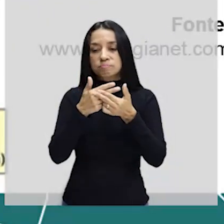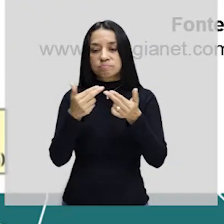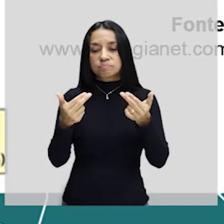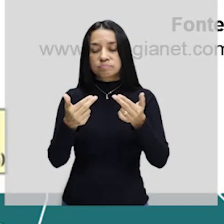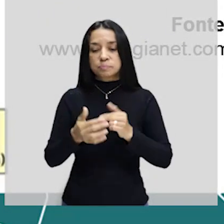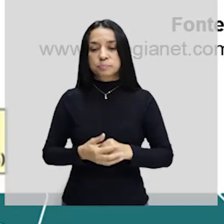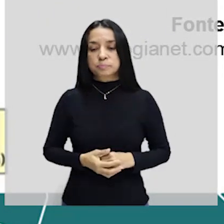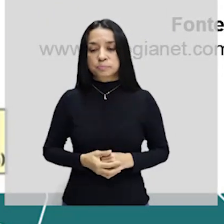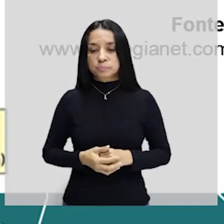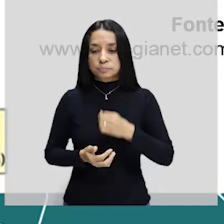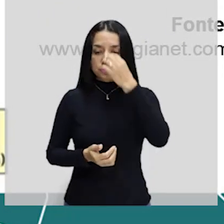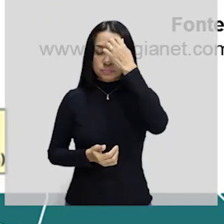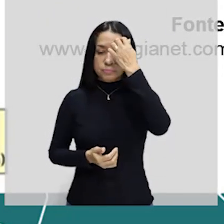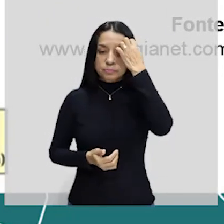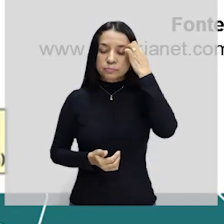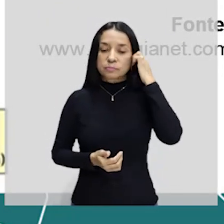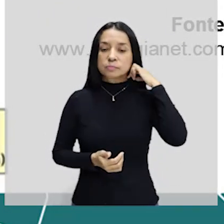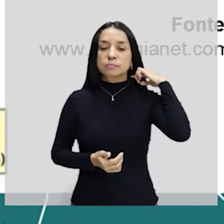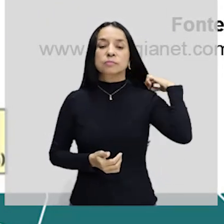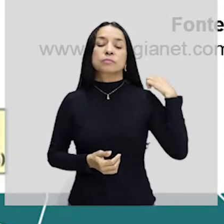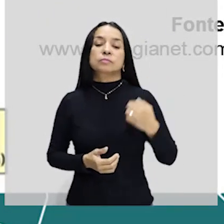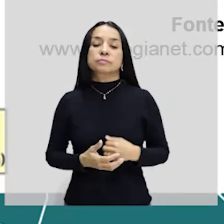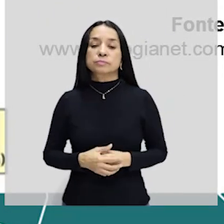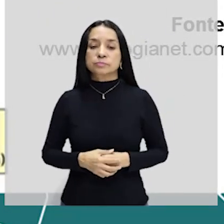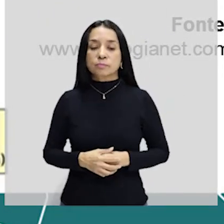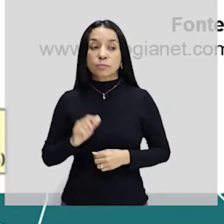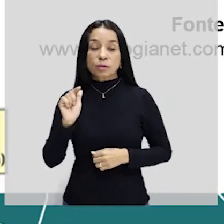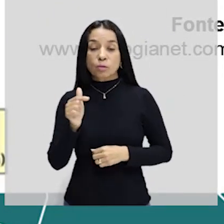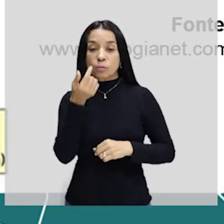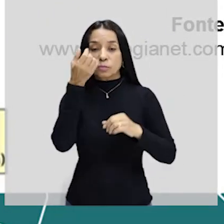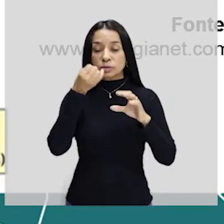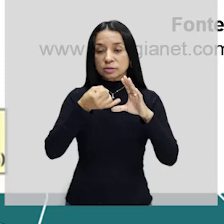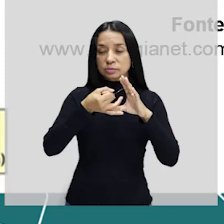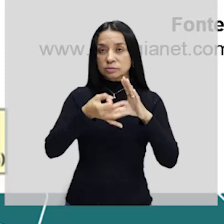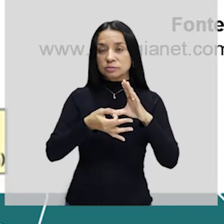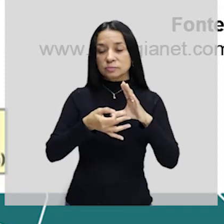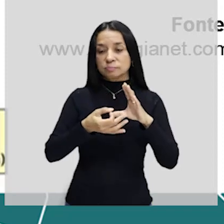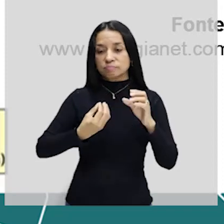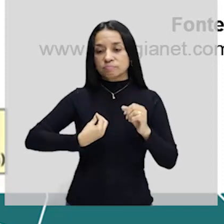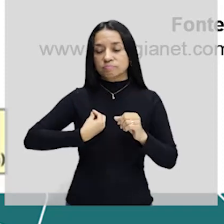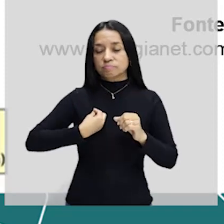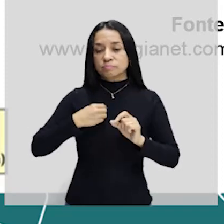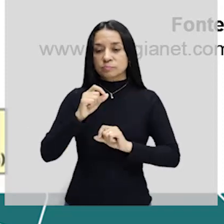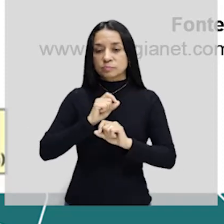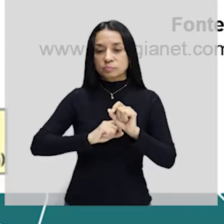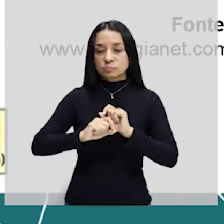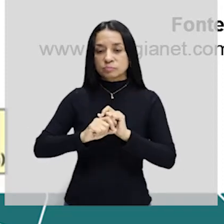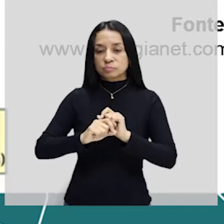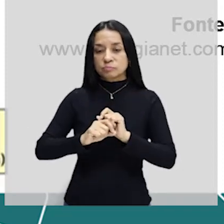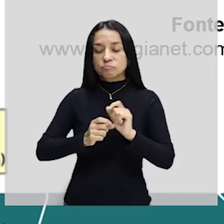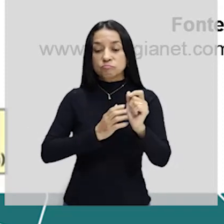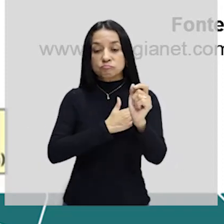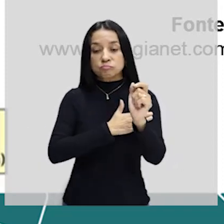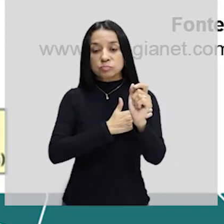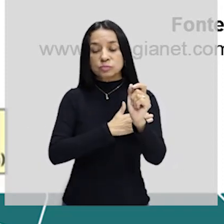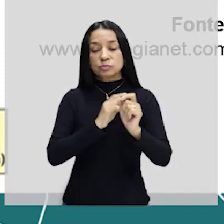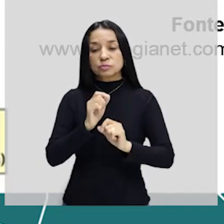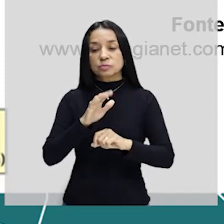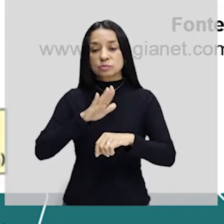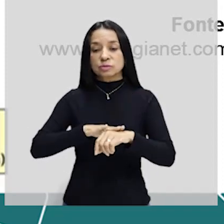Outra característica do ser humano que o classifica como um mamífero é a presença de um músculo